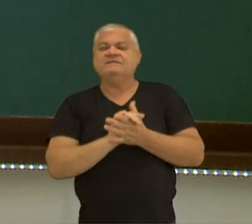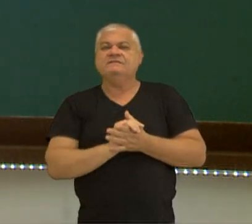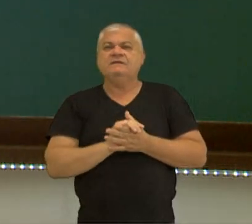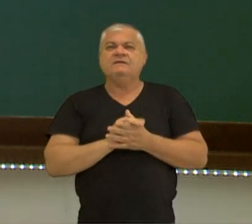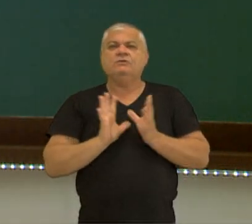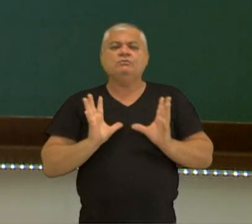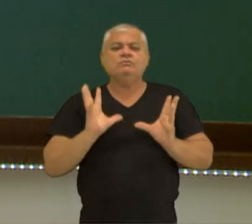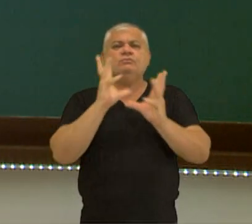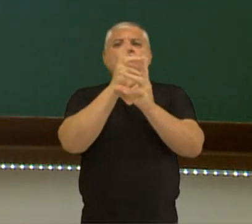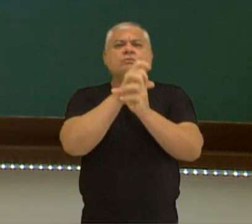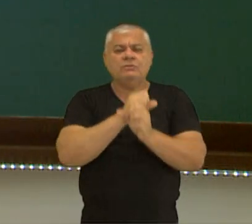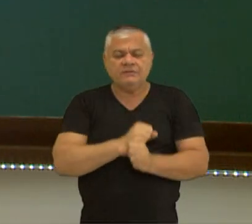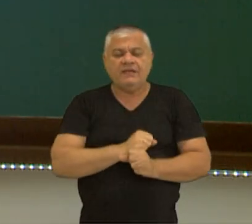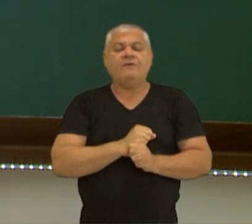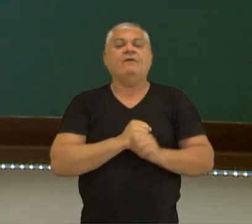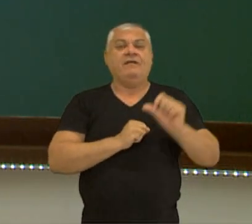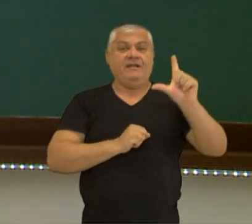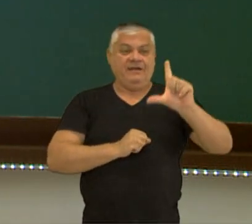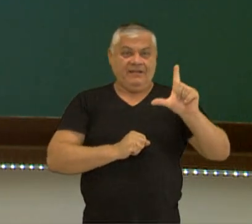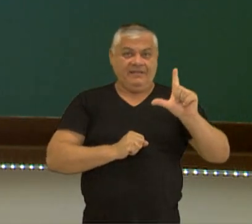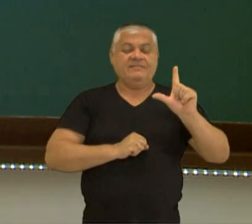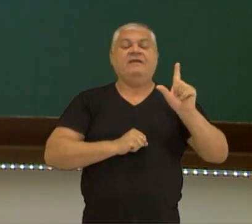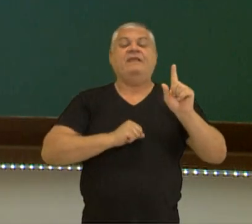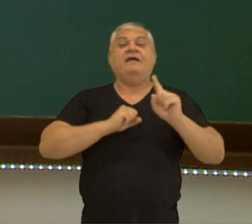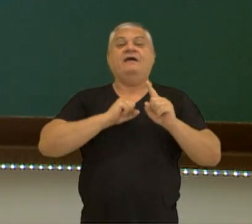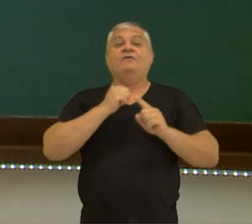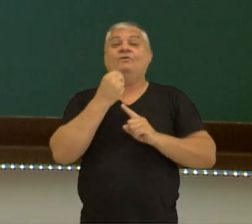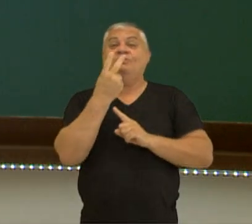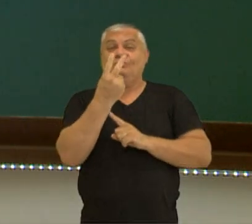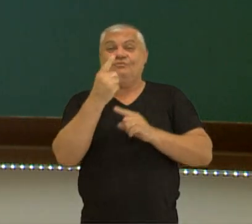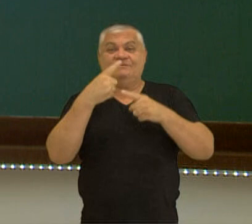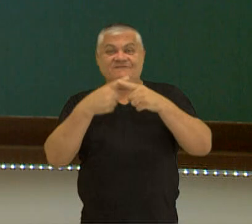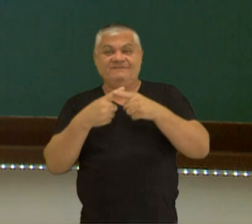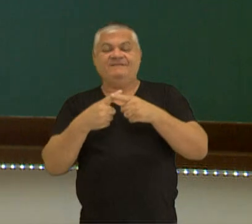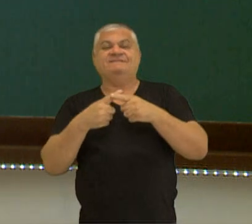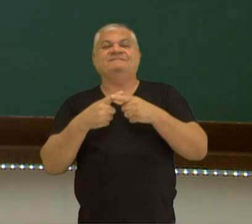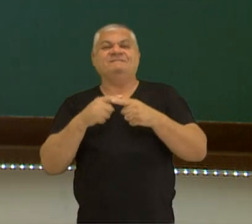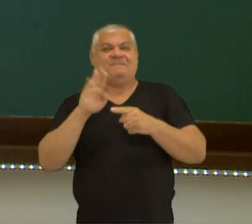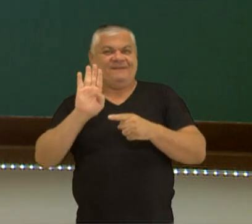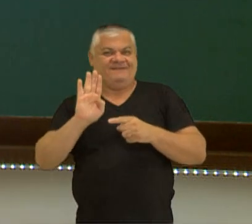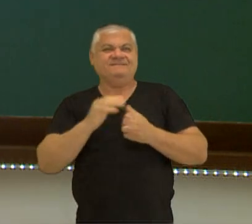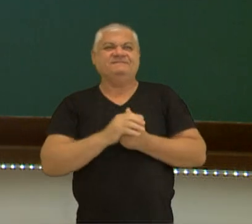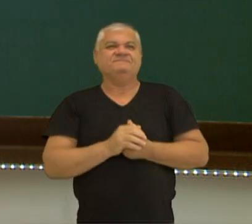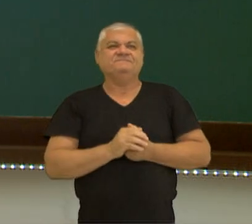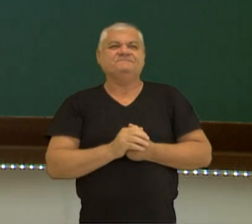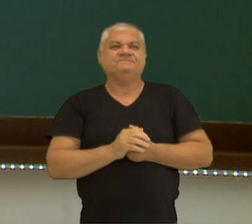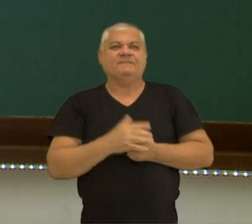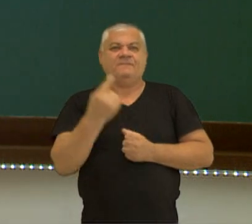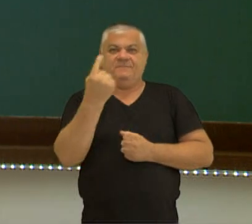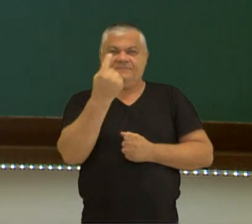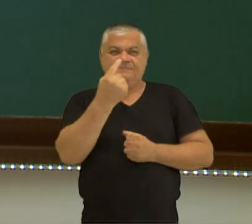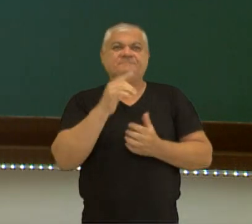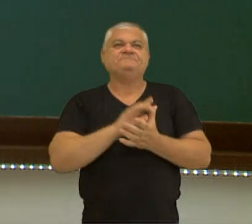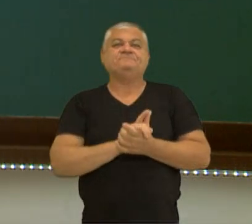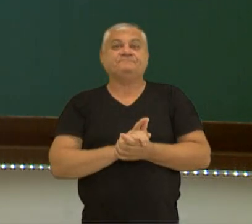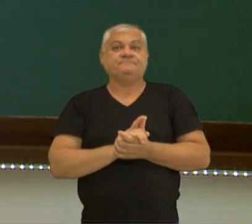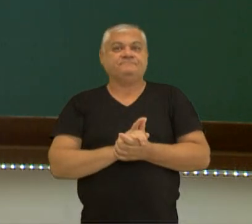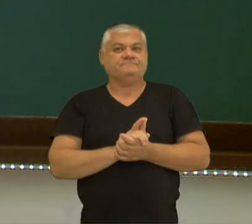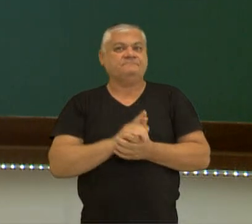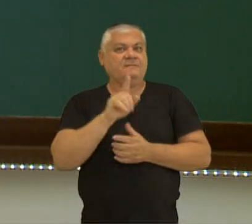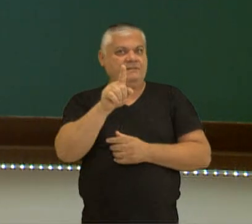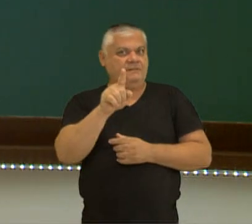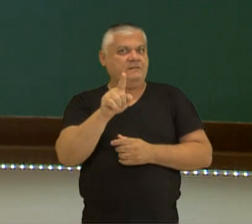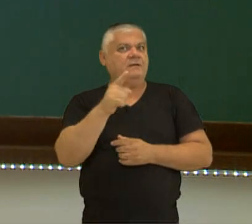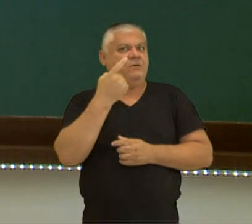vai ser a área lateral mais duas vezes a área da base. Então vamos lá. Primeiro organizando. Lembrando,